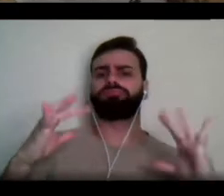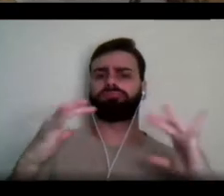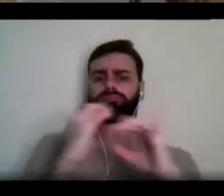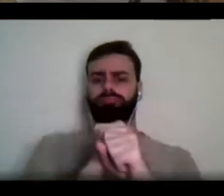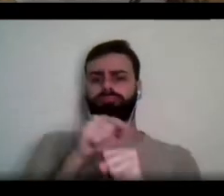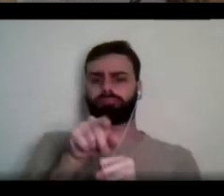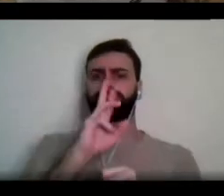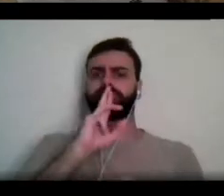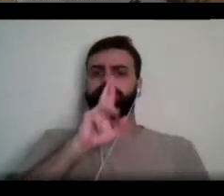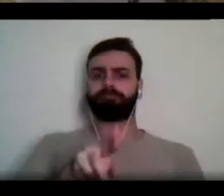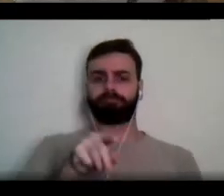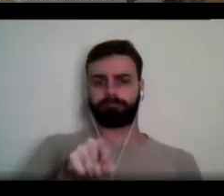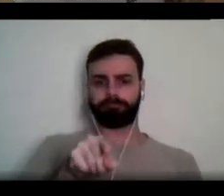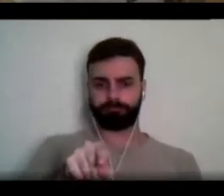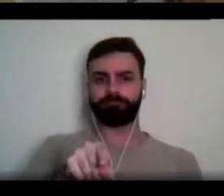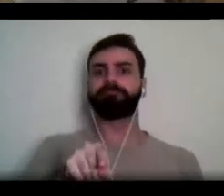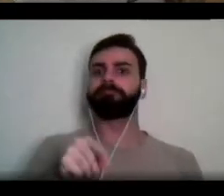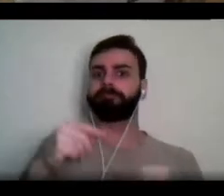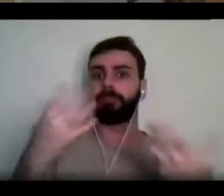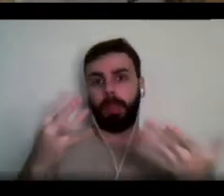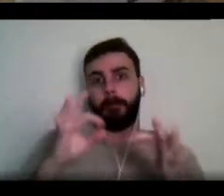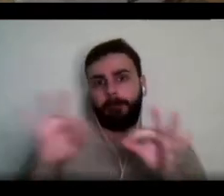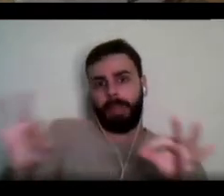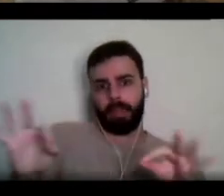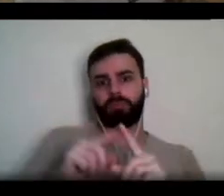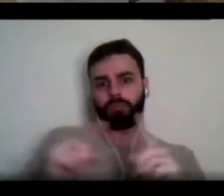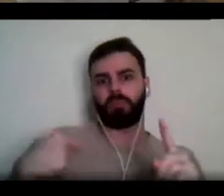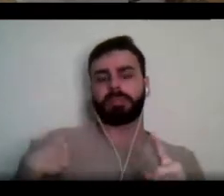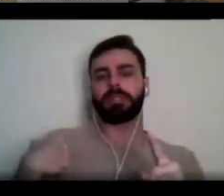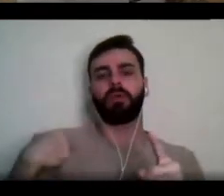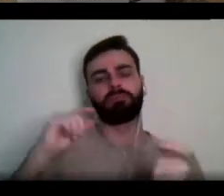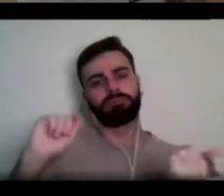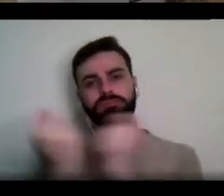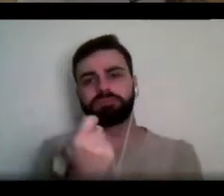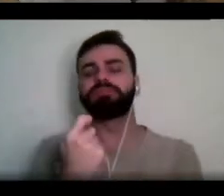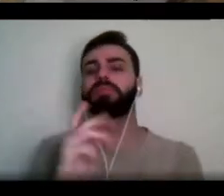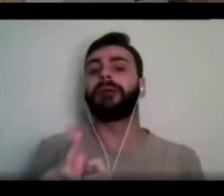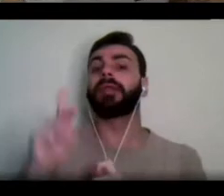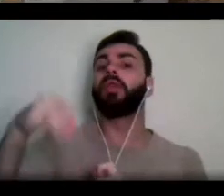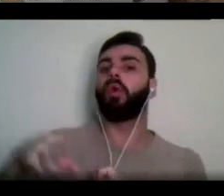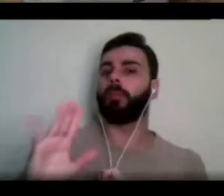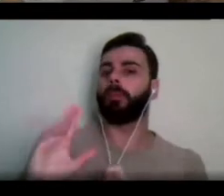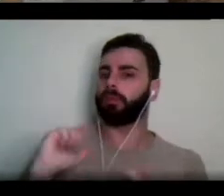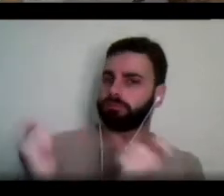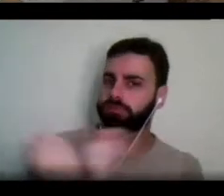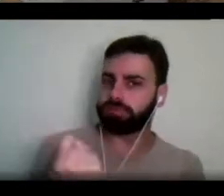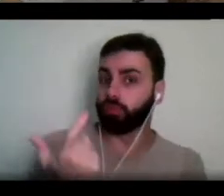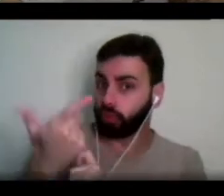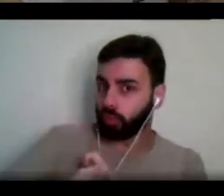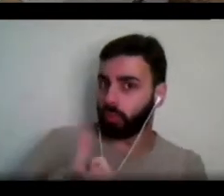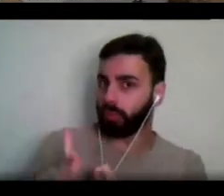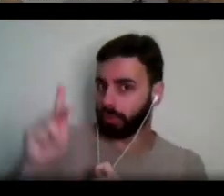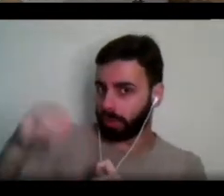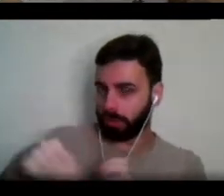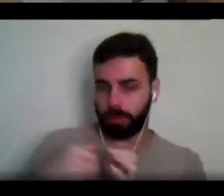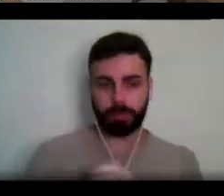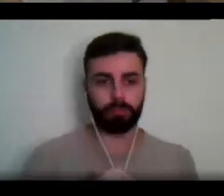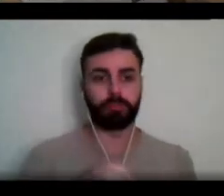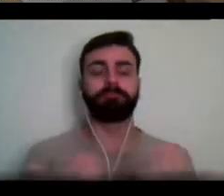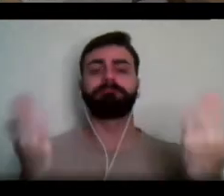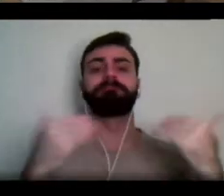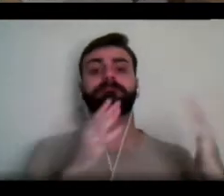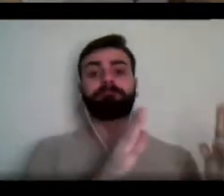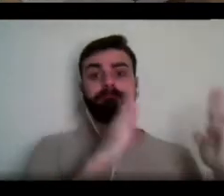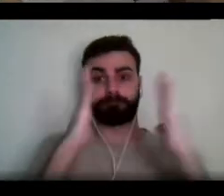696,2 quilômetros. Quando você faz essa conta, obviamente, o resultado vai dar em metros, mas aqui eu já estou escrevendo em quilômetros,